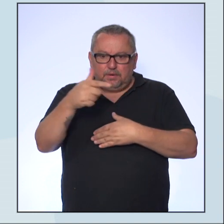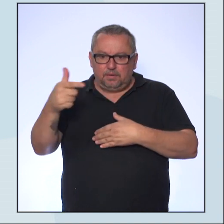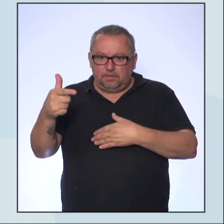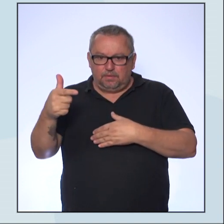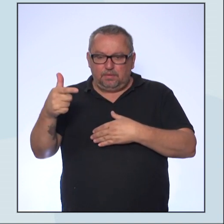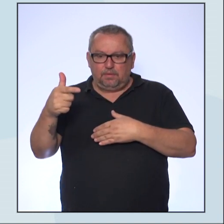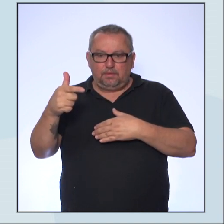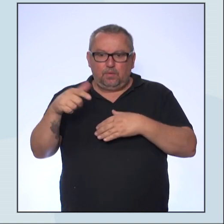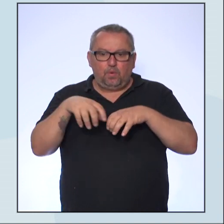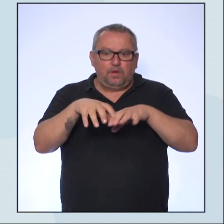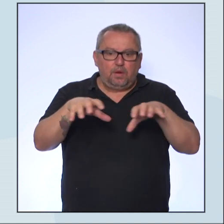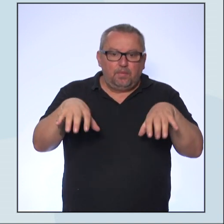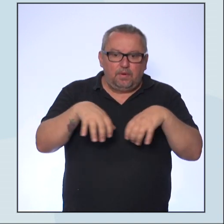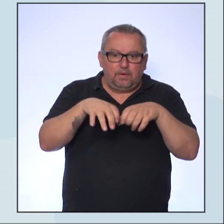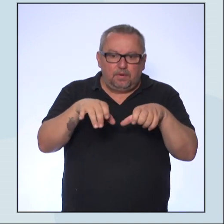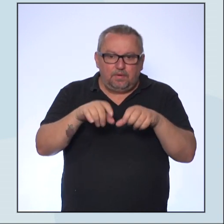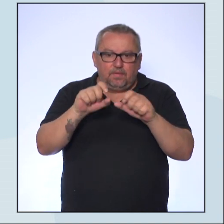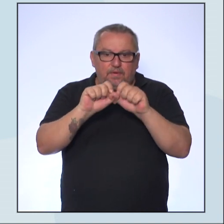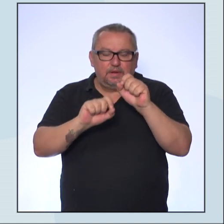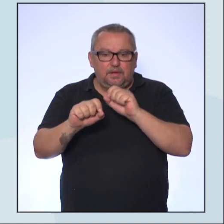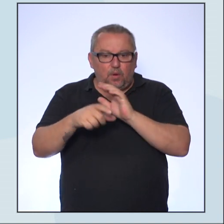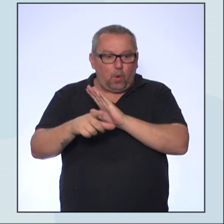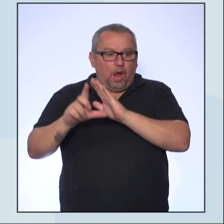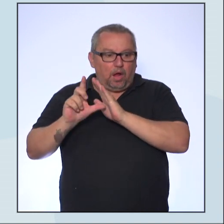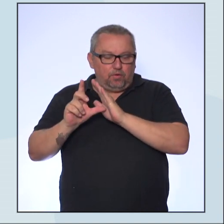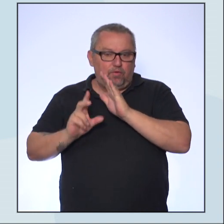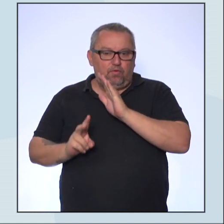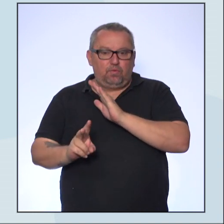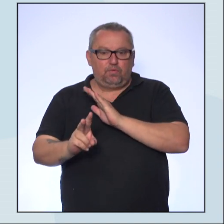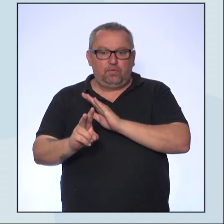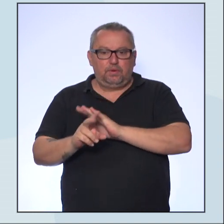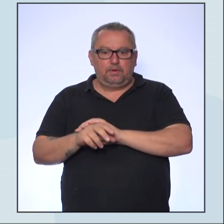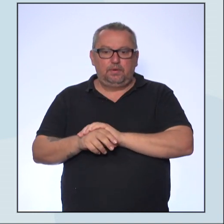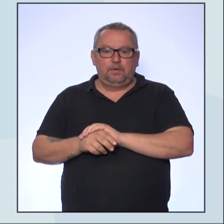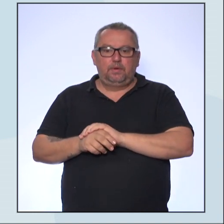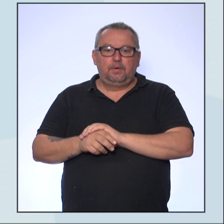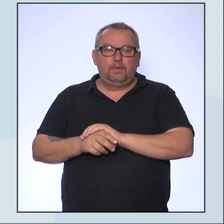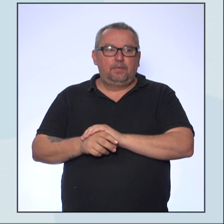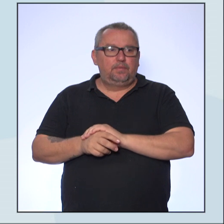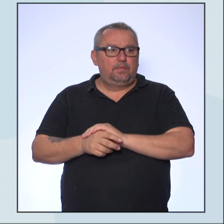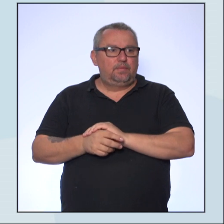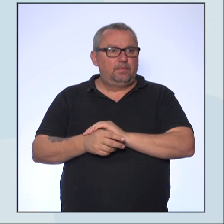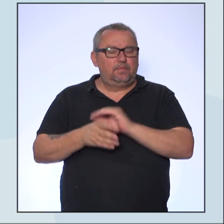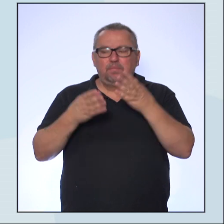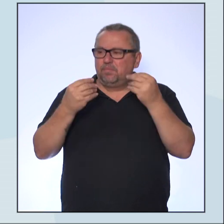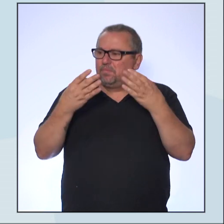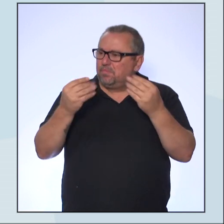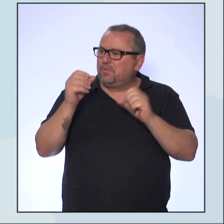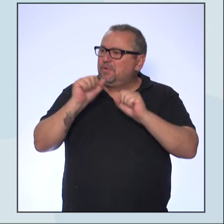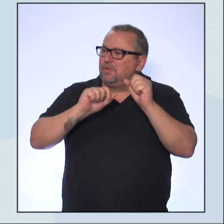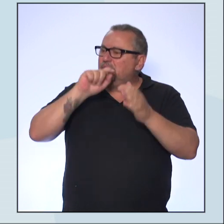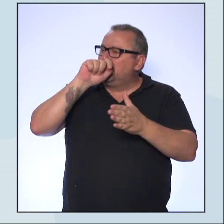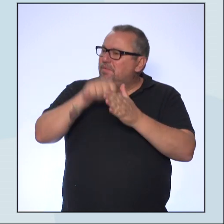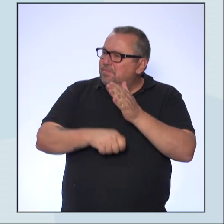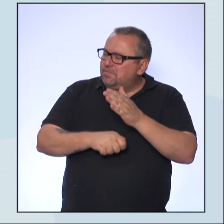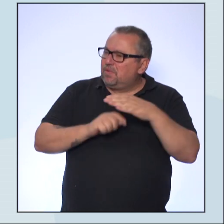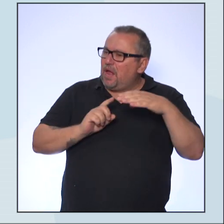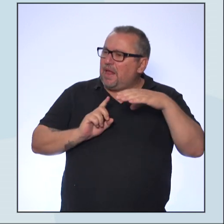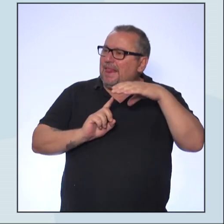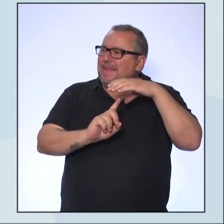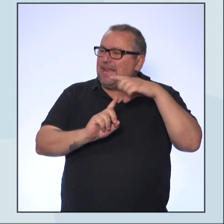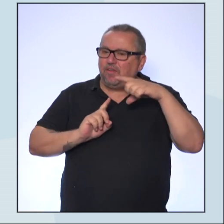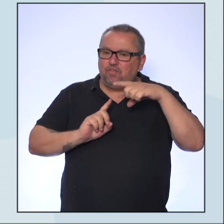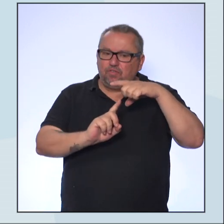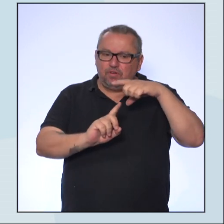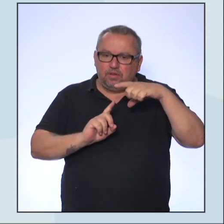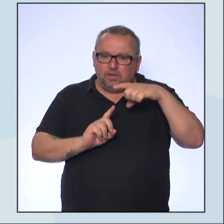não tiver no sistema cadastrado, né? Registrar esse cadastro. Ô, Jonas, Então, por que muitas empresas cadastram um cliente? Para ter um controle? não